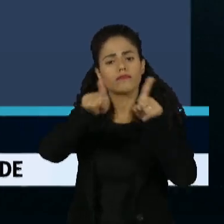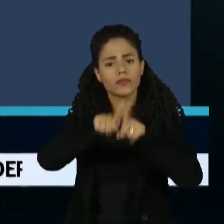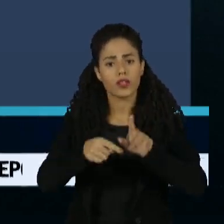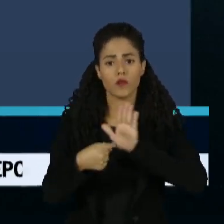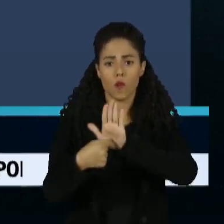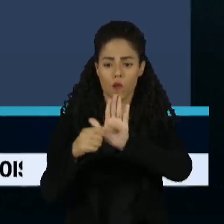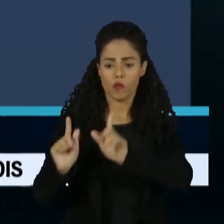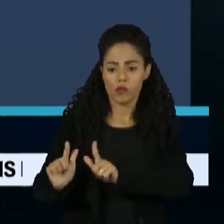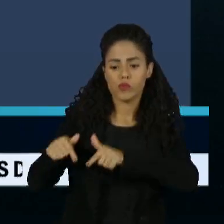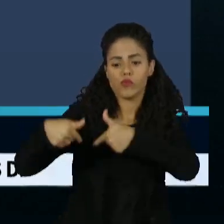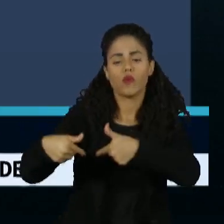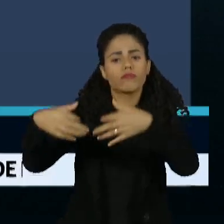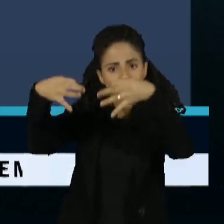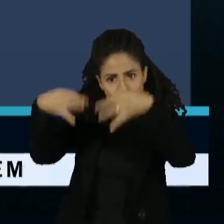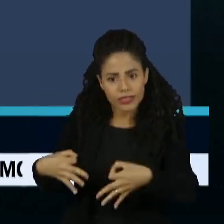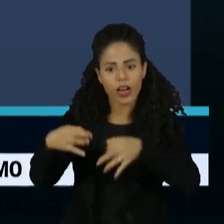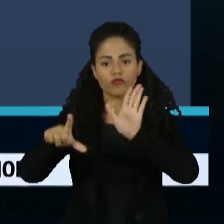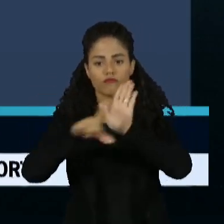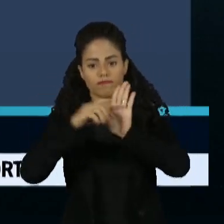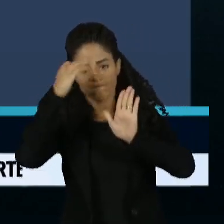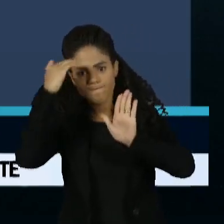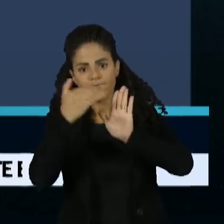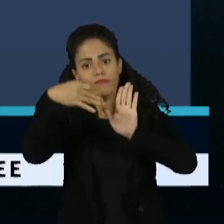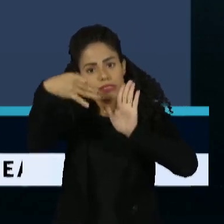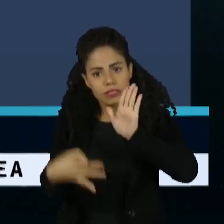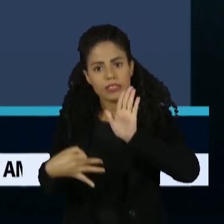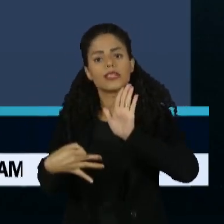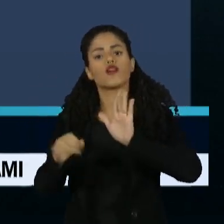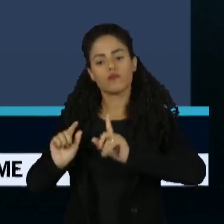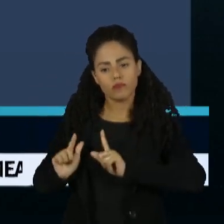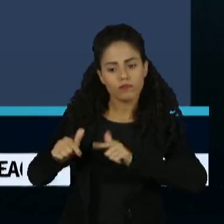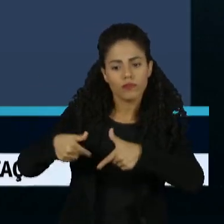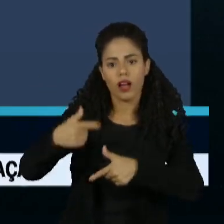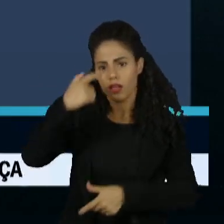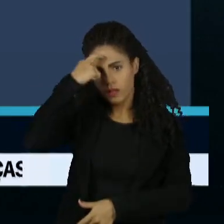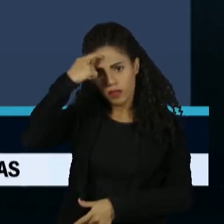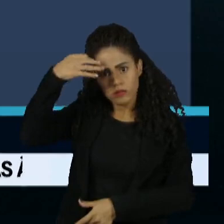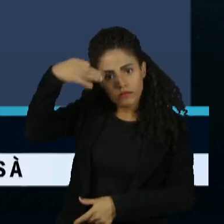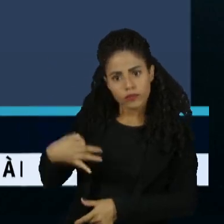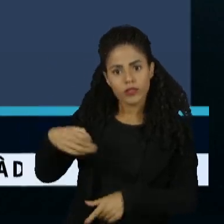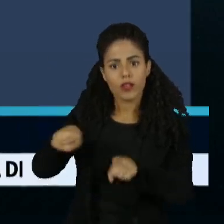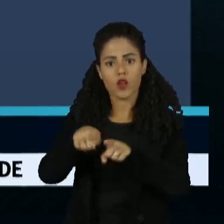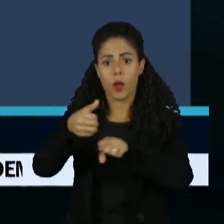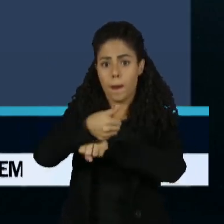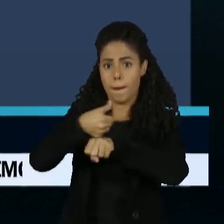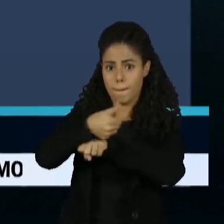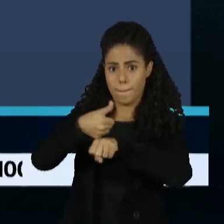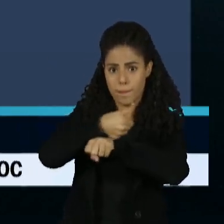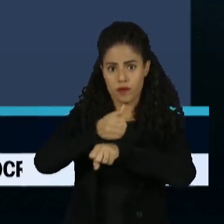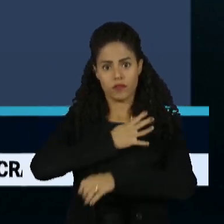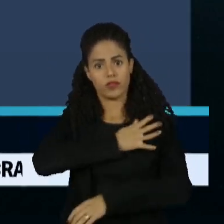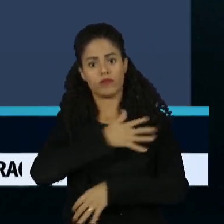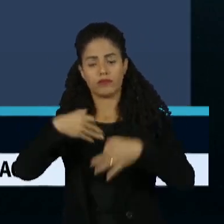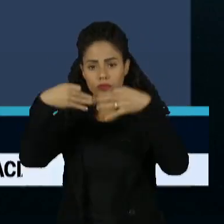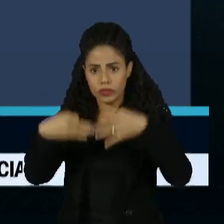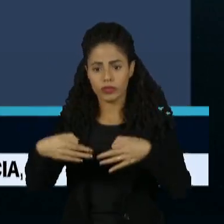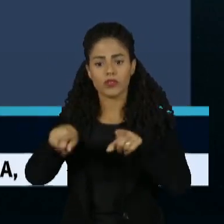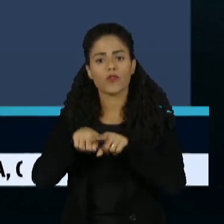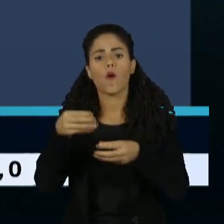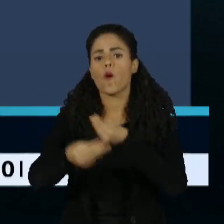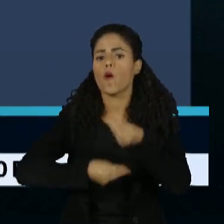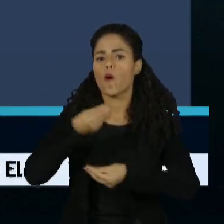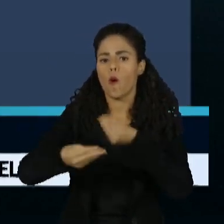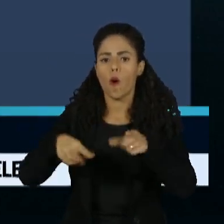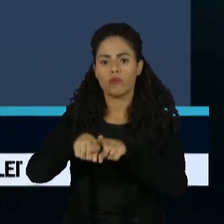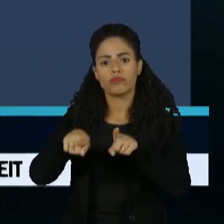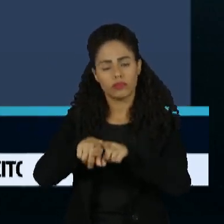pautar suas ações pela legalidade e legitimidade mantendo-se consciente de que a militar tem particularidades que tornam os direitos